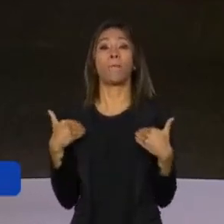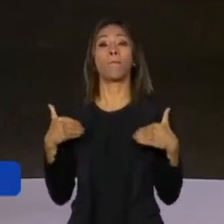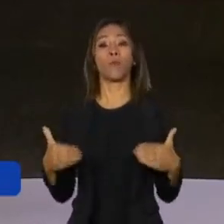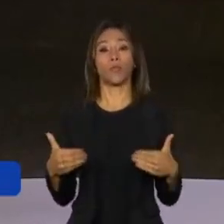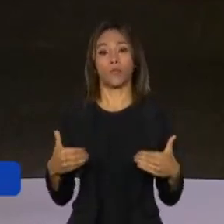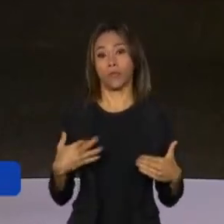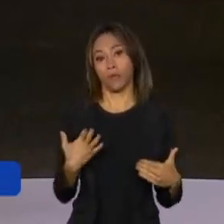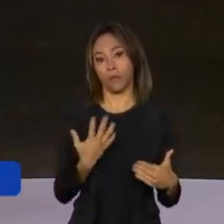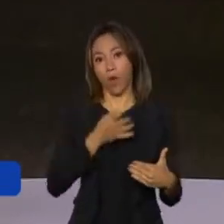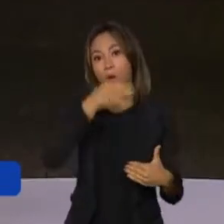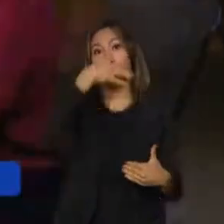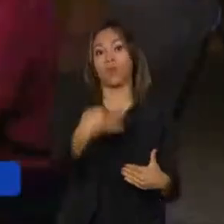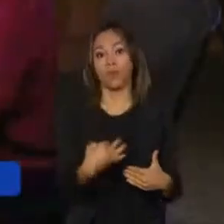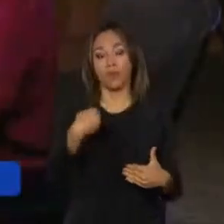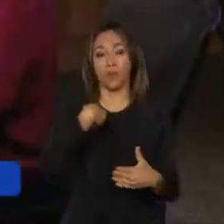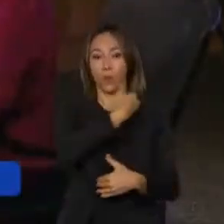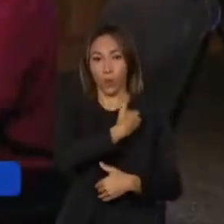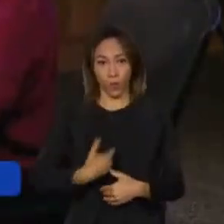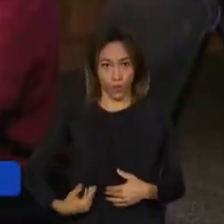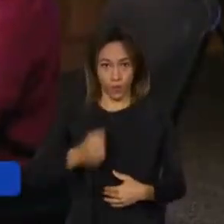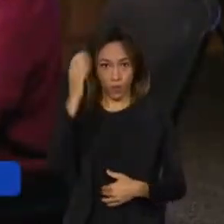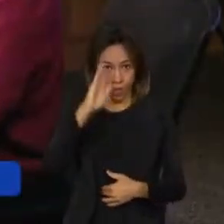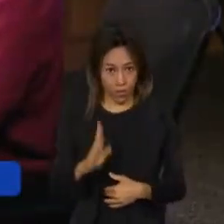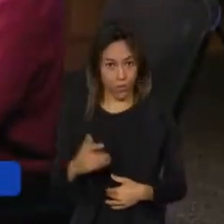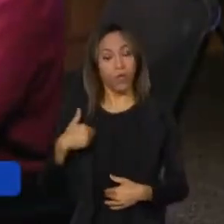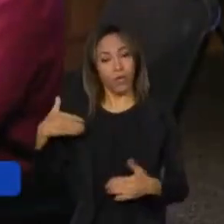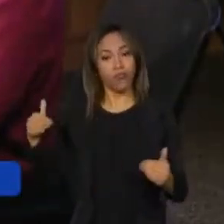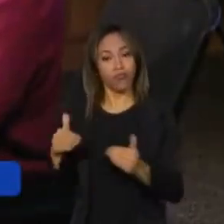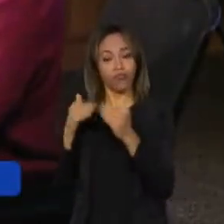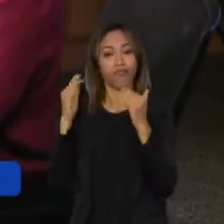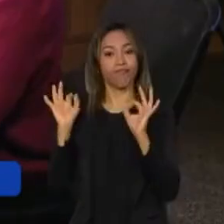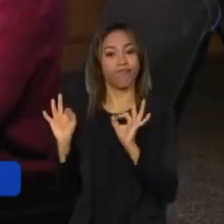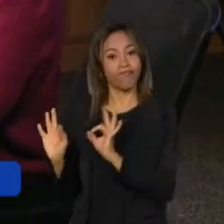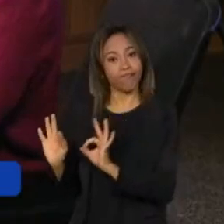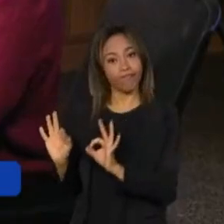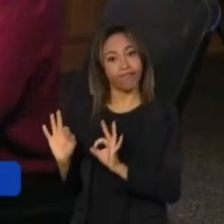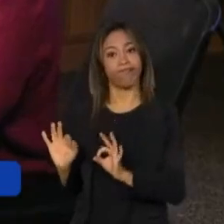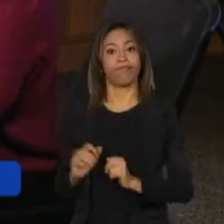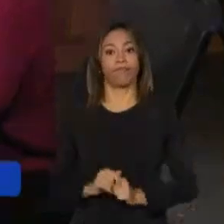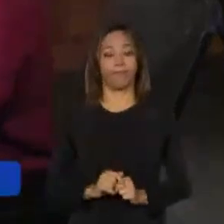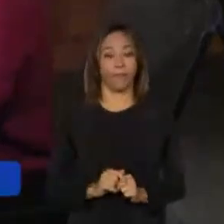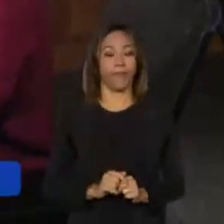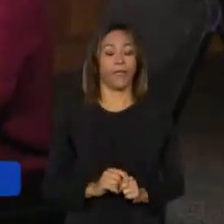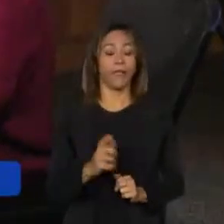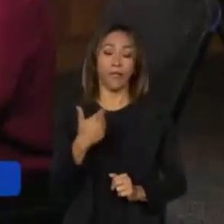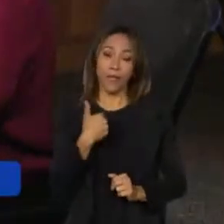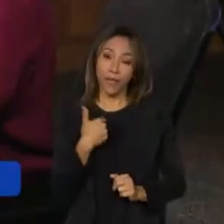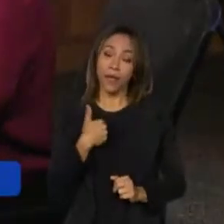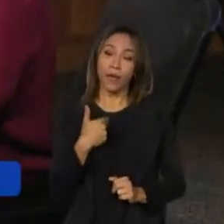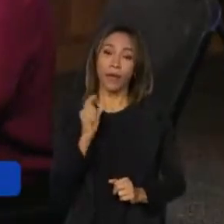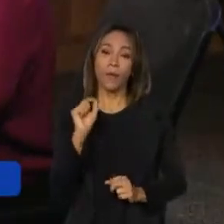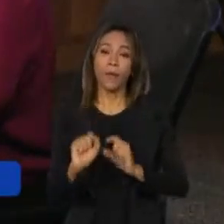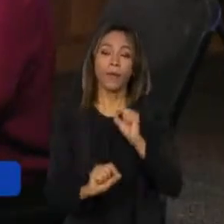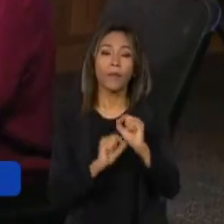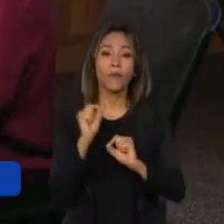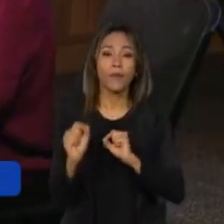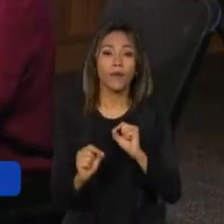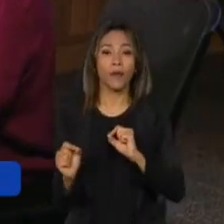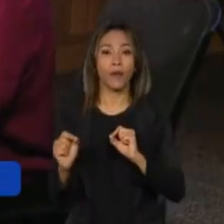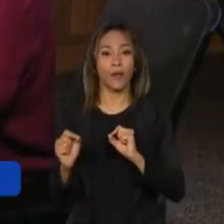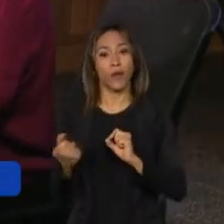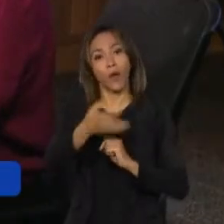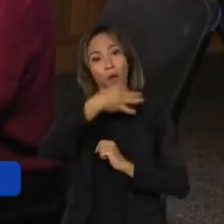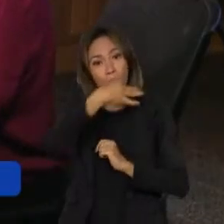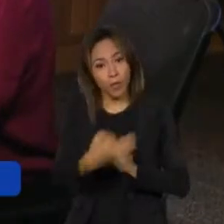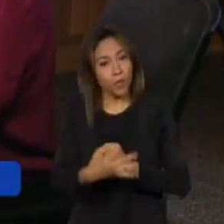é uma posição com a qual eu me alinho certamente eh e é uma posição que está em linha também com aquilo que